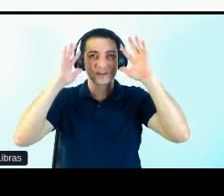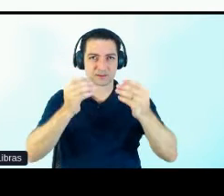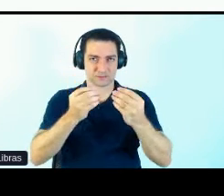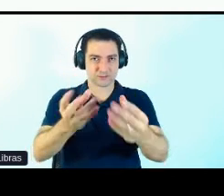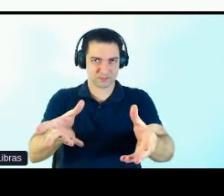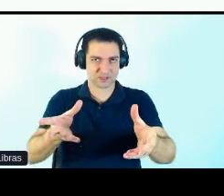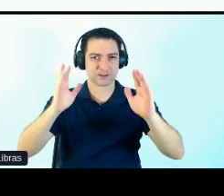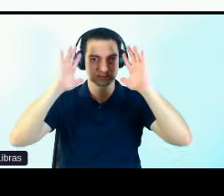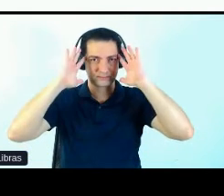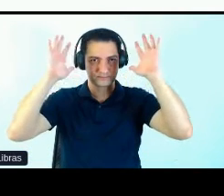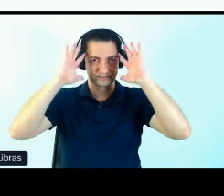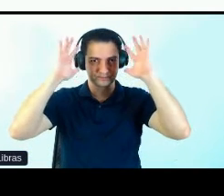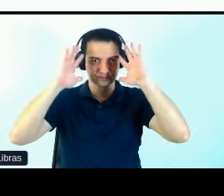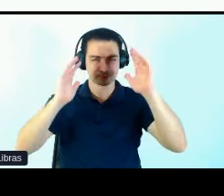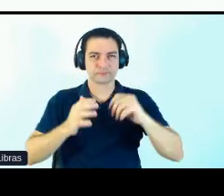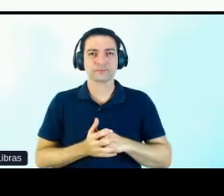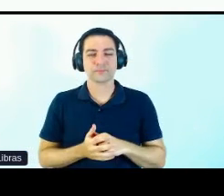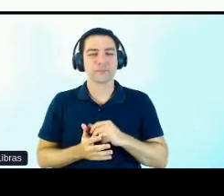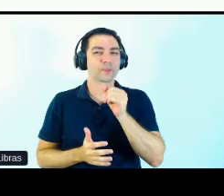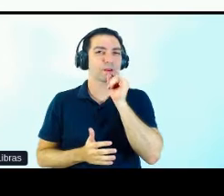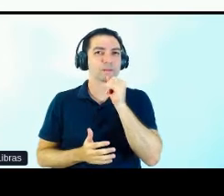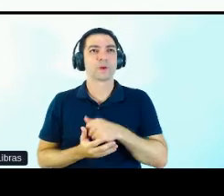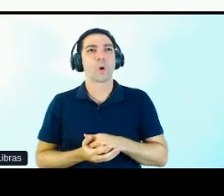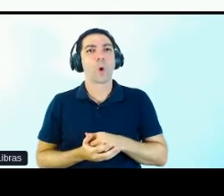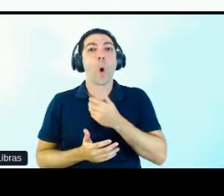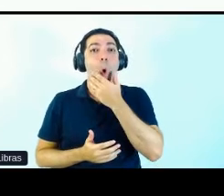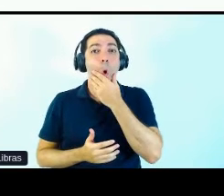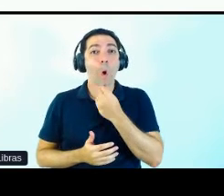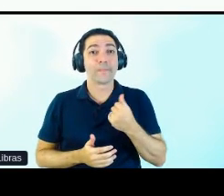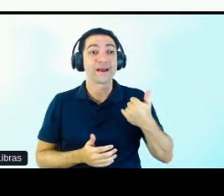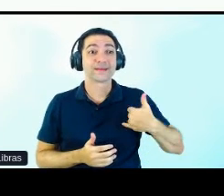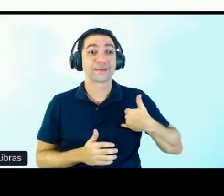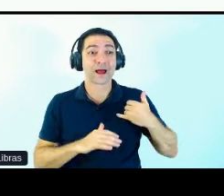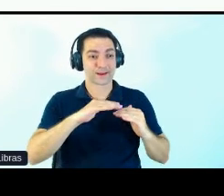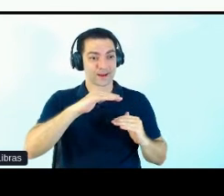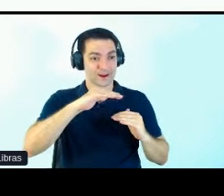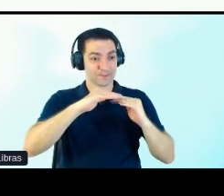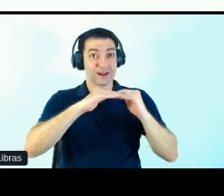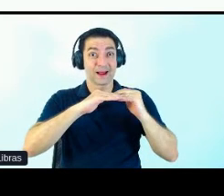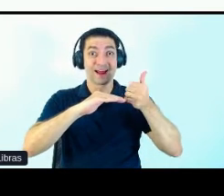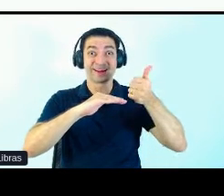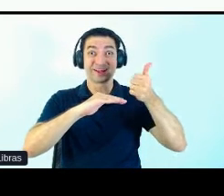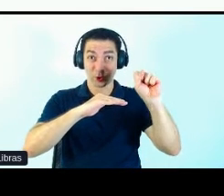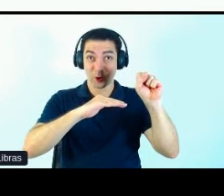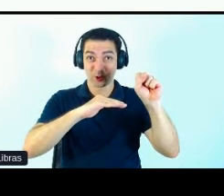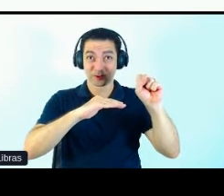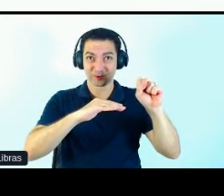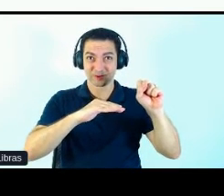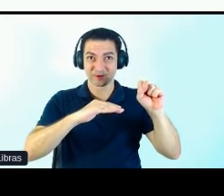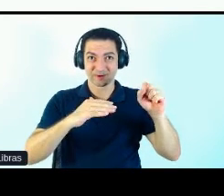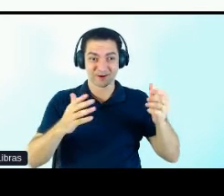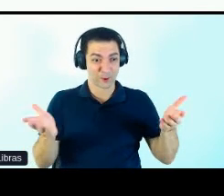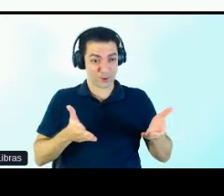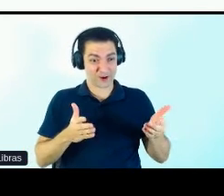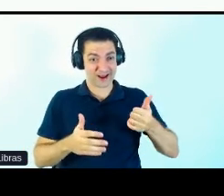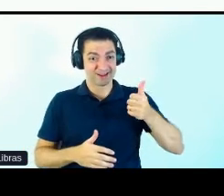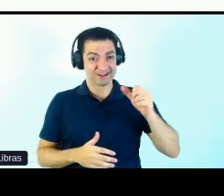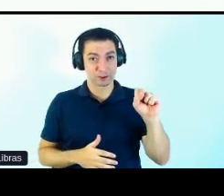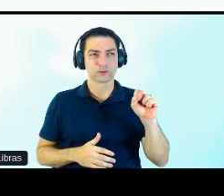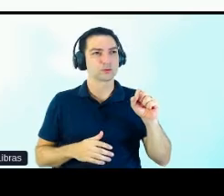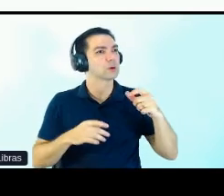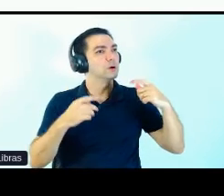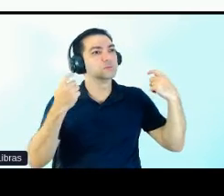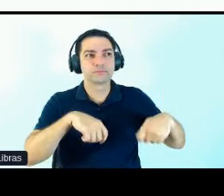uma mulher, é quando eles acabam de fazer 18 anos, né? Então, a exigência de dirigir para o homem é quase como se fosse